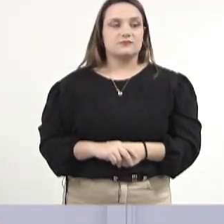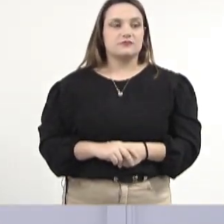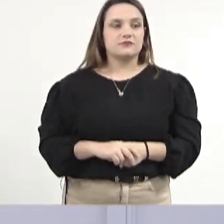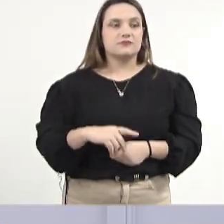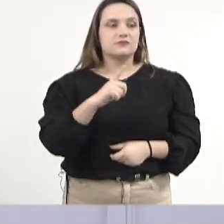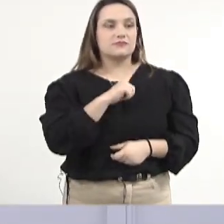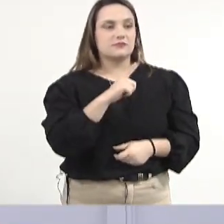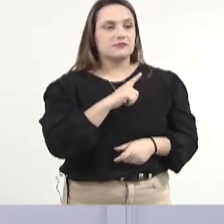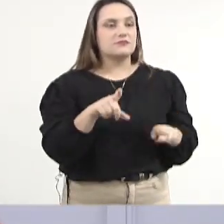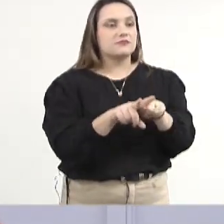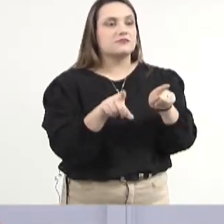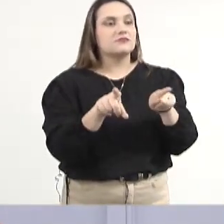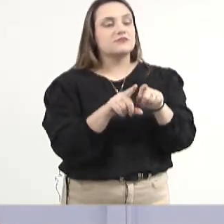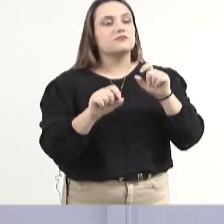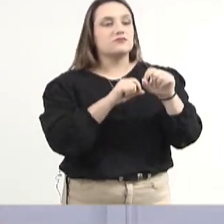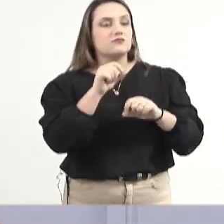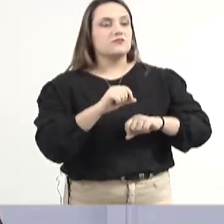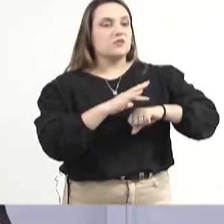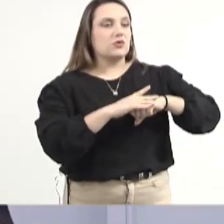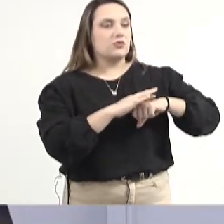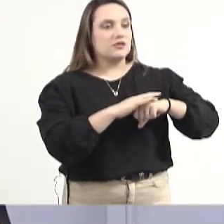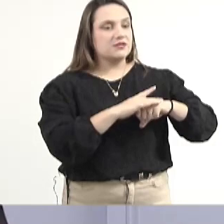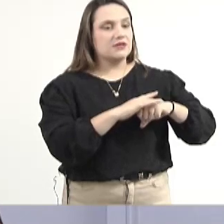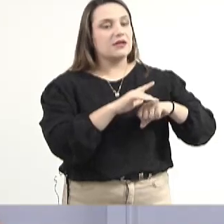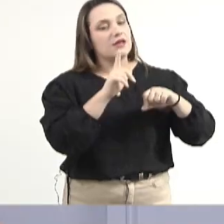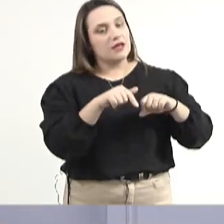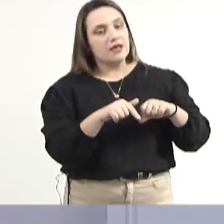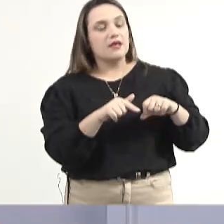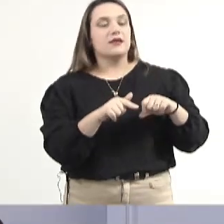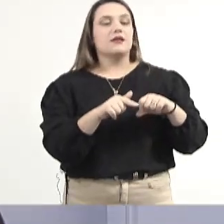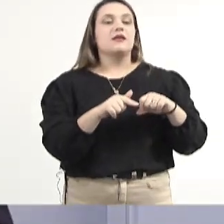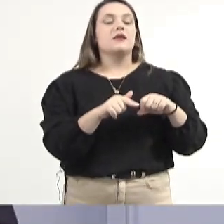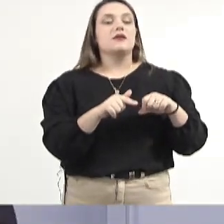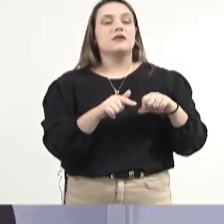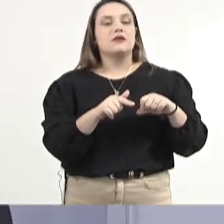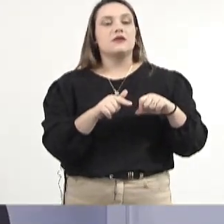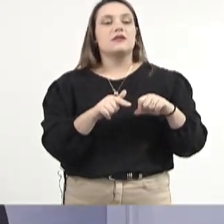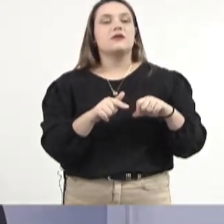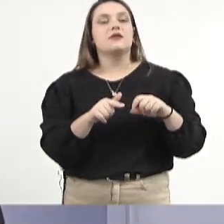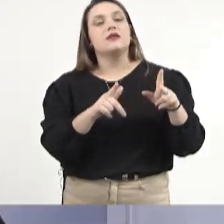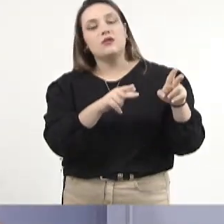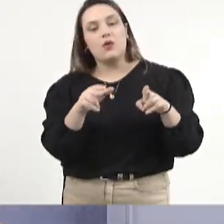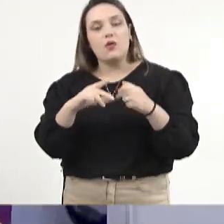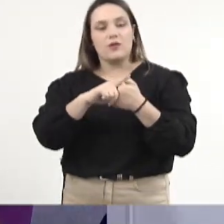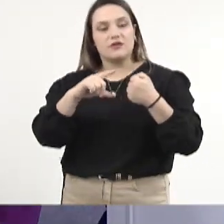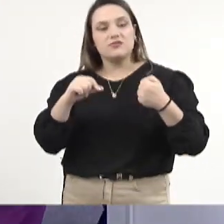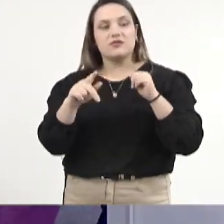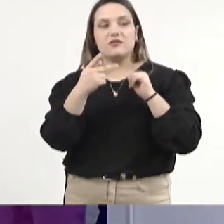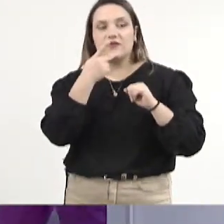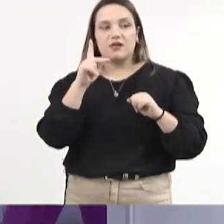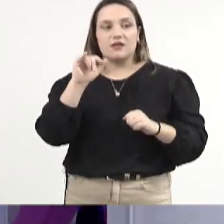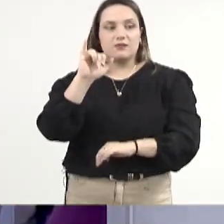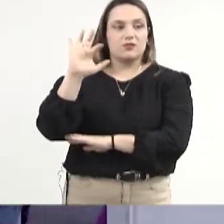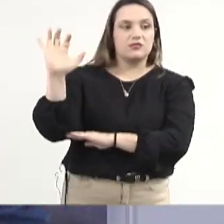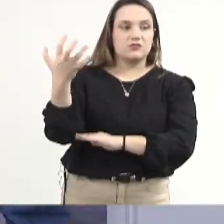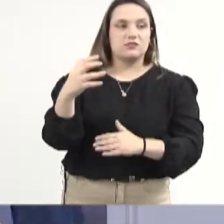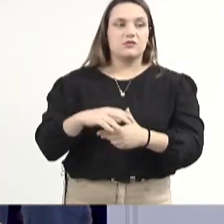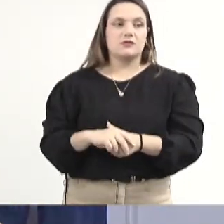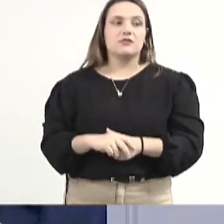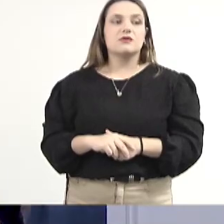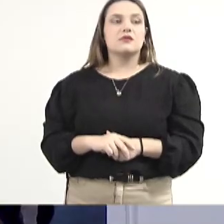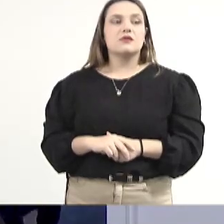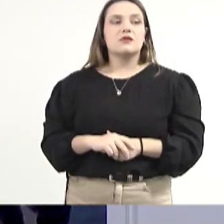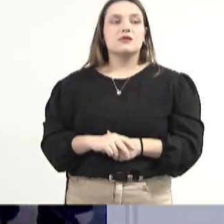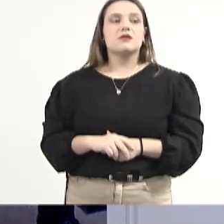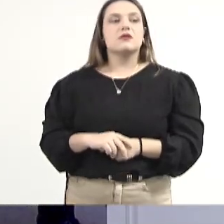que essas doenças são o mesmo rol do artigo que define a isenção do imposto de renda. Então o texto fica mais claro, mais